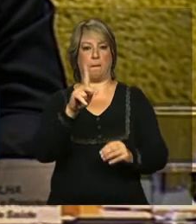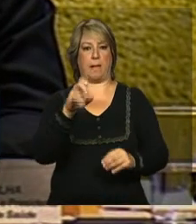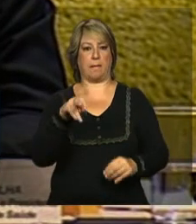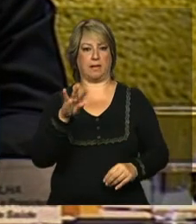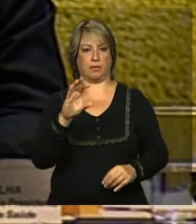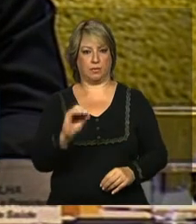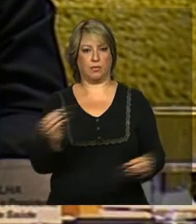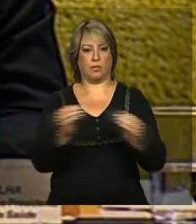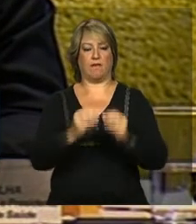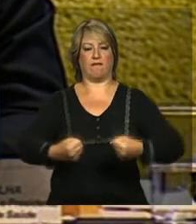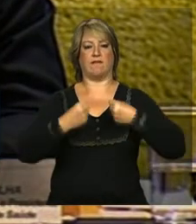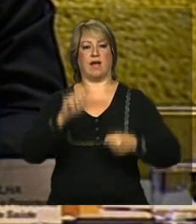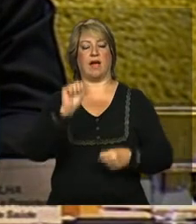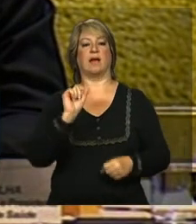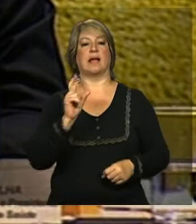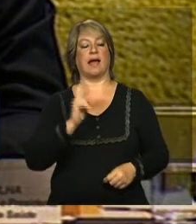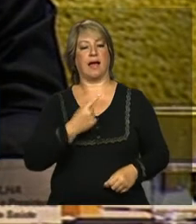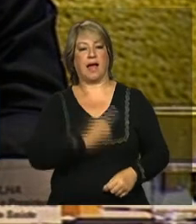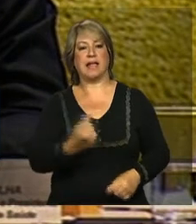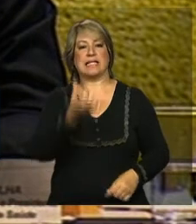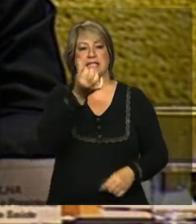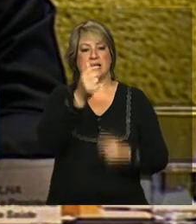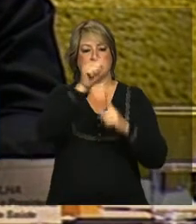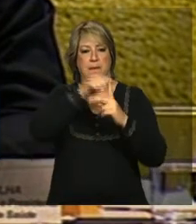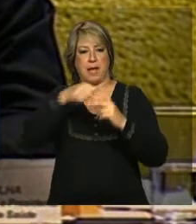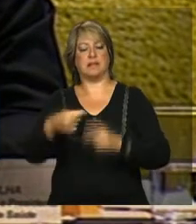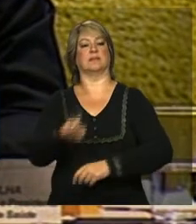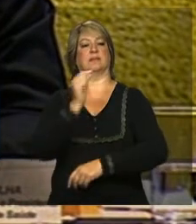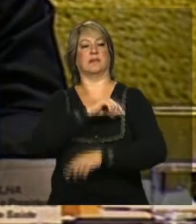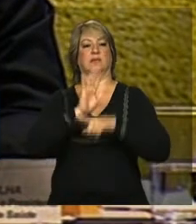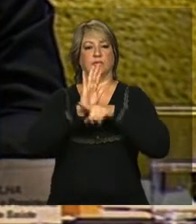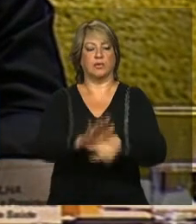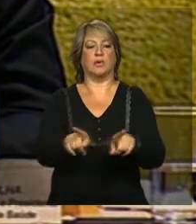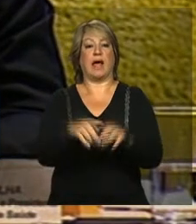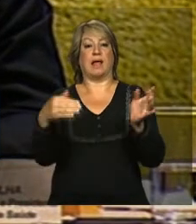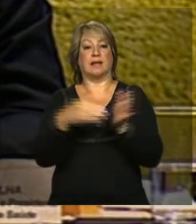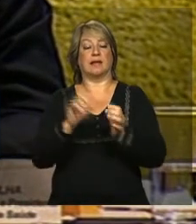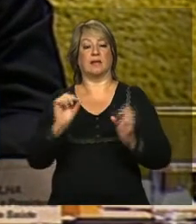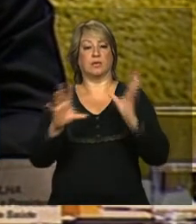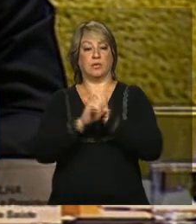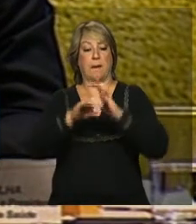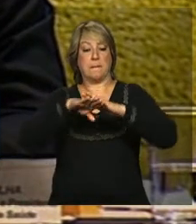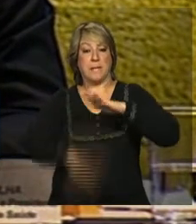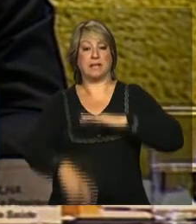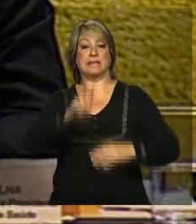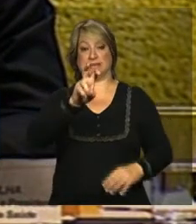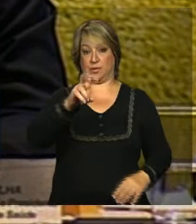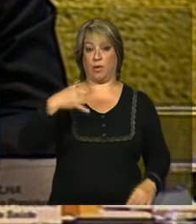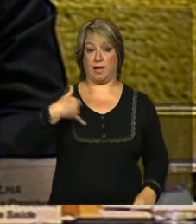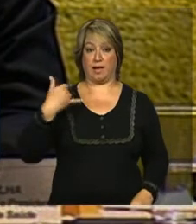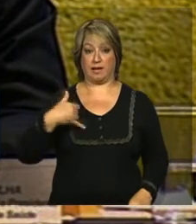A uma dose a cada seis meses para as crianças até 59 meses ou seja menores do que 5 anos